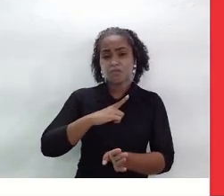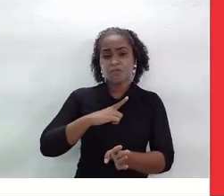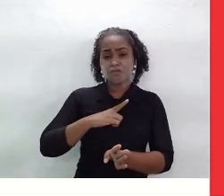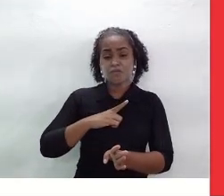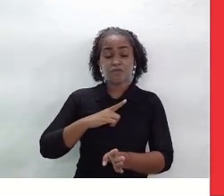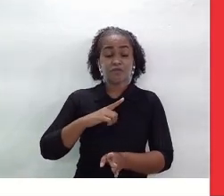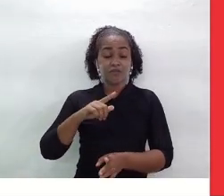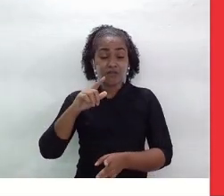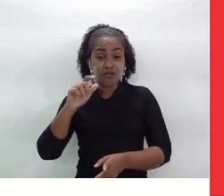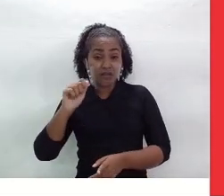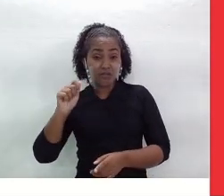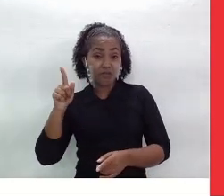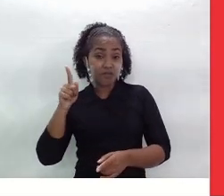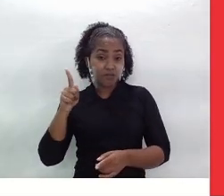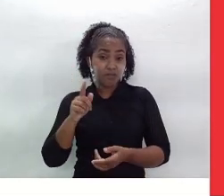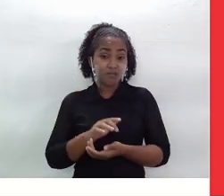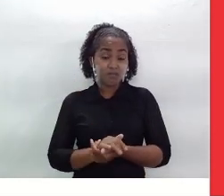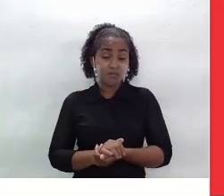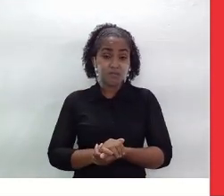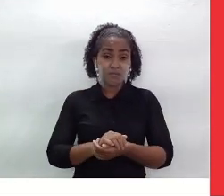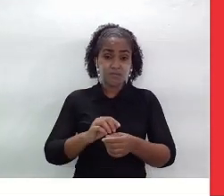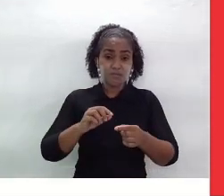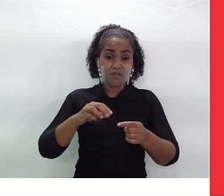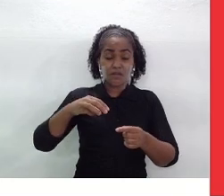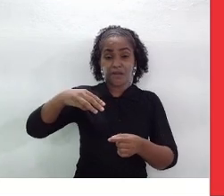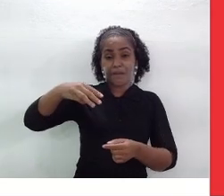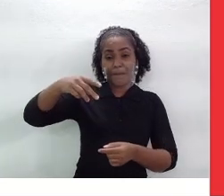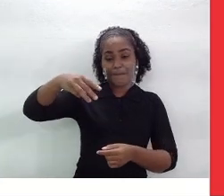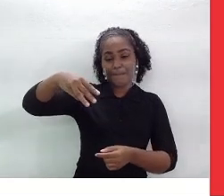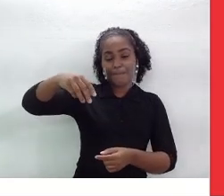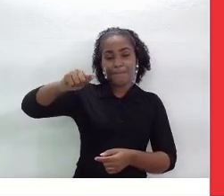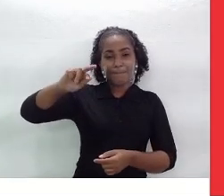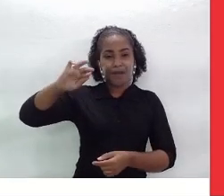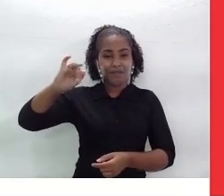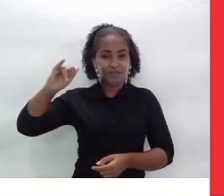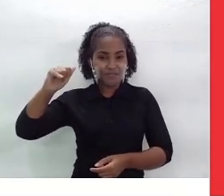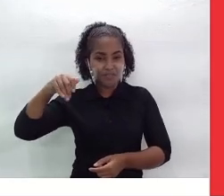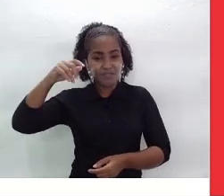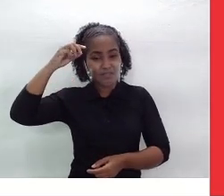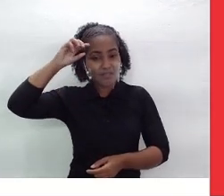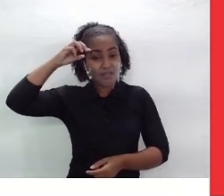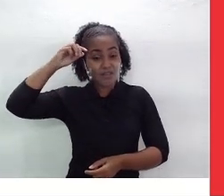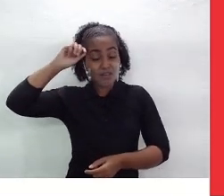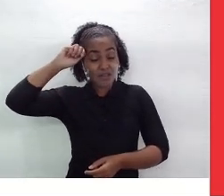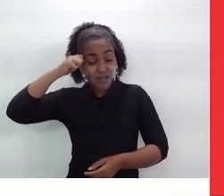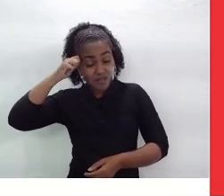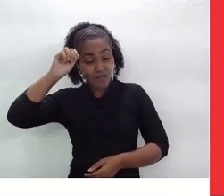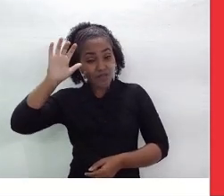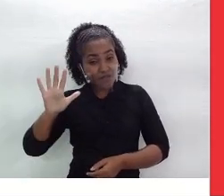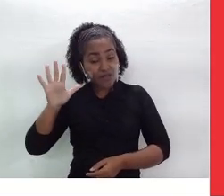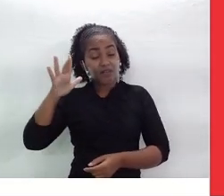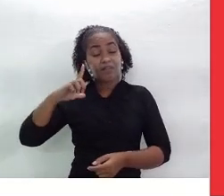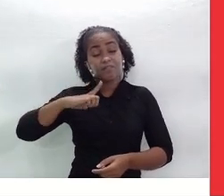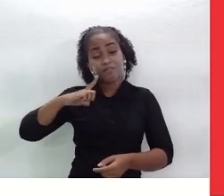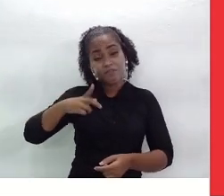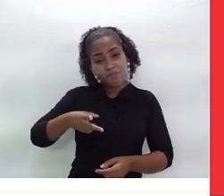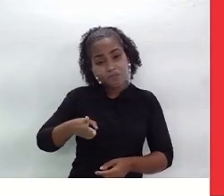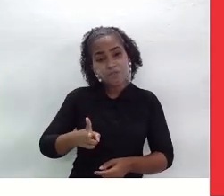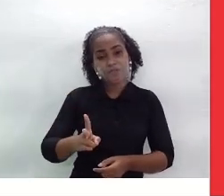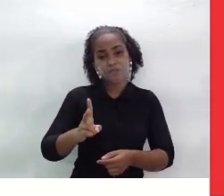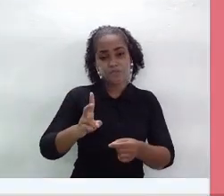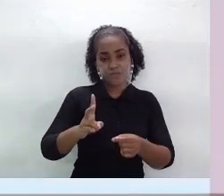ou ainda o Planalto da Costa do Marfim, na África, teria a continuidade aí